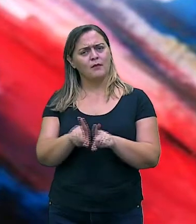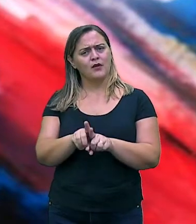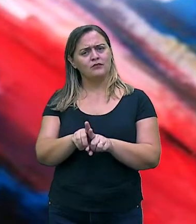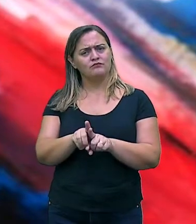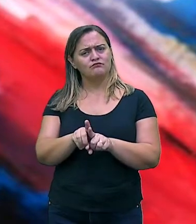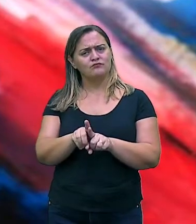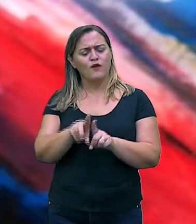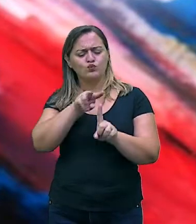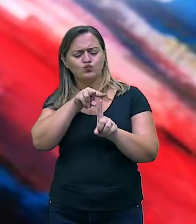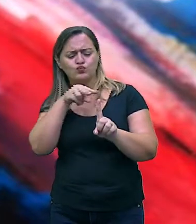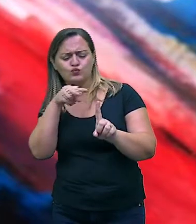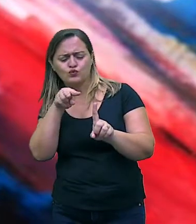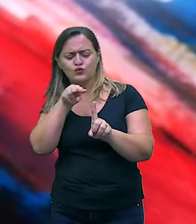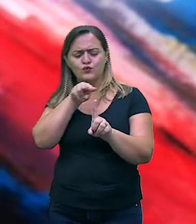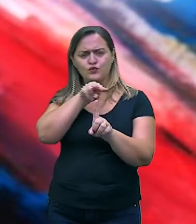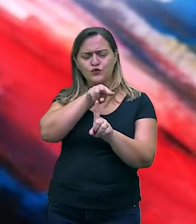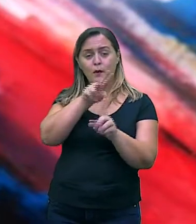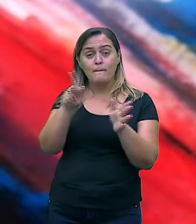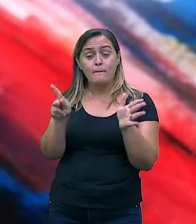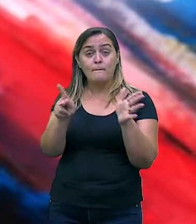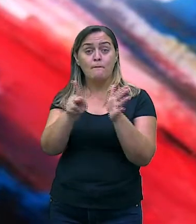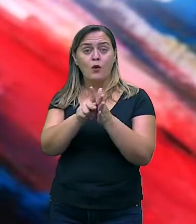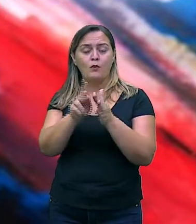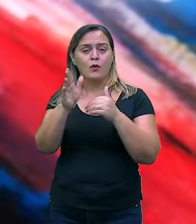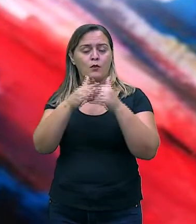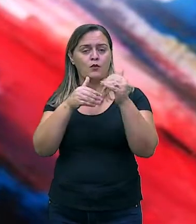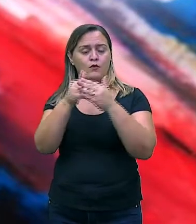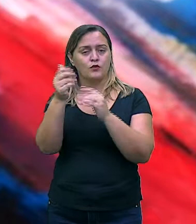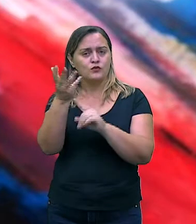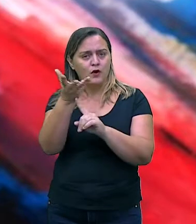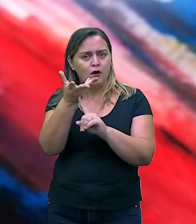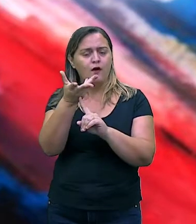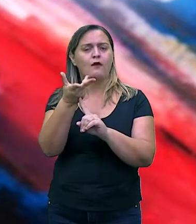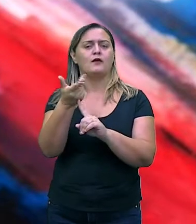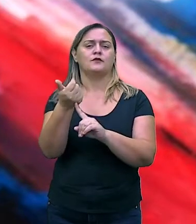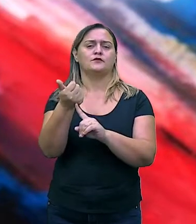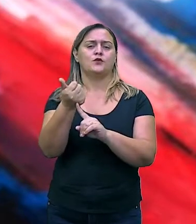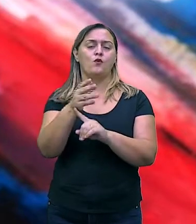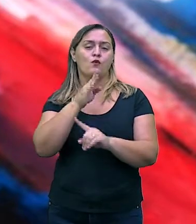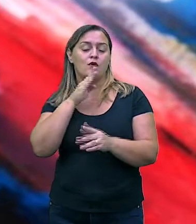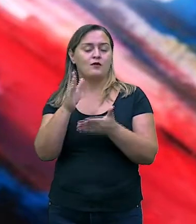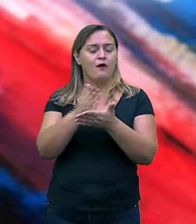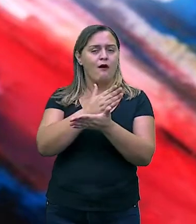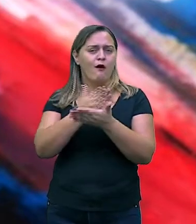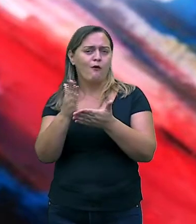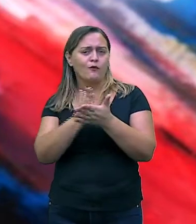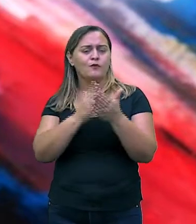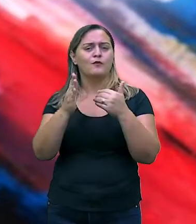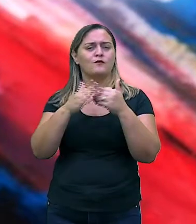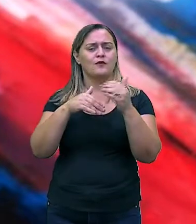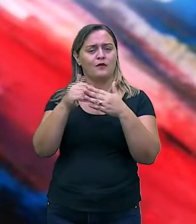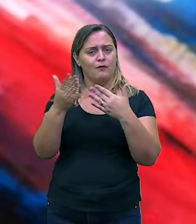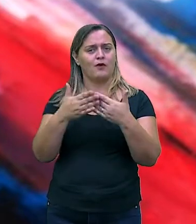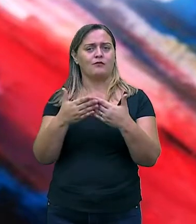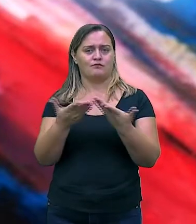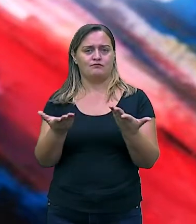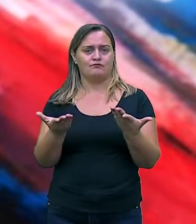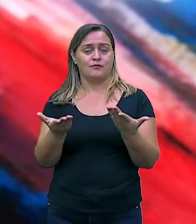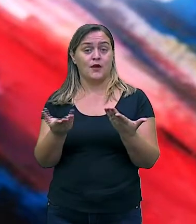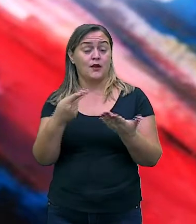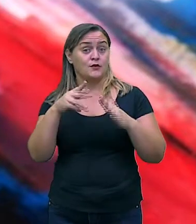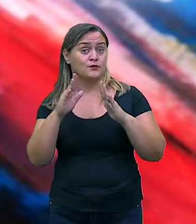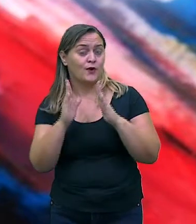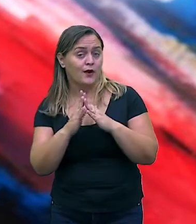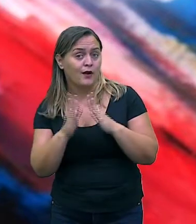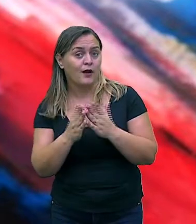visão artística, sobre vários artistas aqui também em nossa aula. Então, ou na sua casa, ou na escola, junto com o